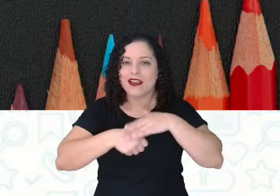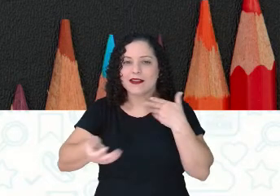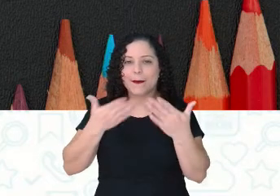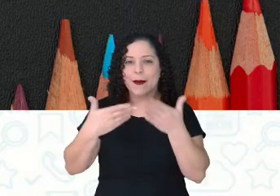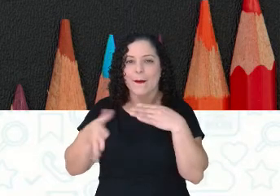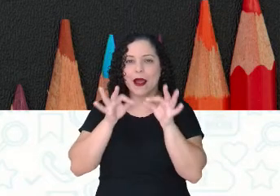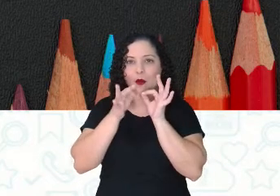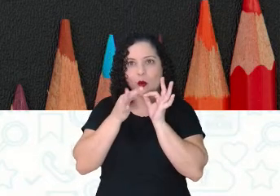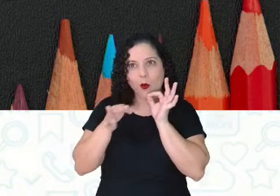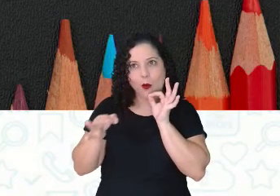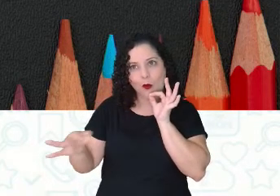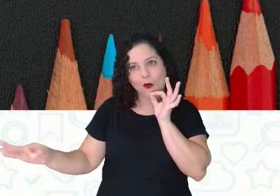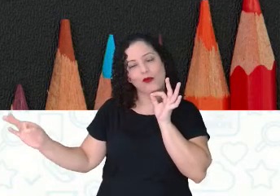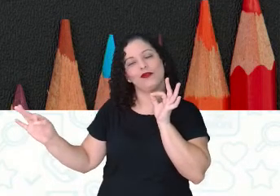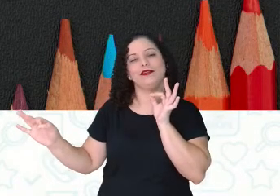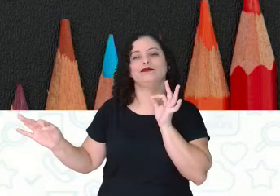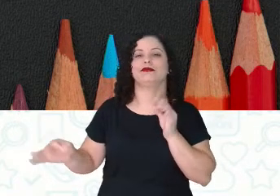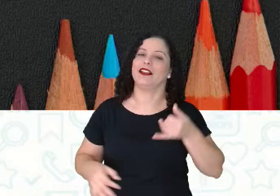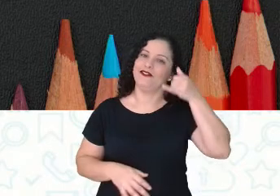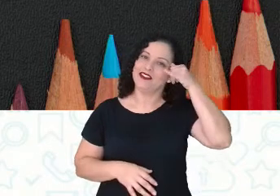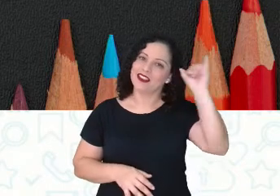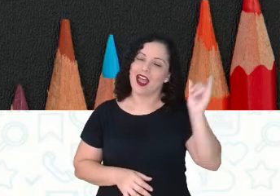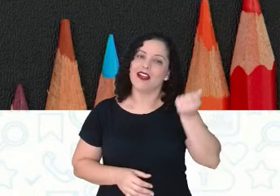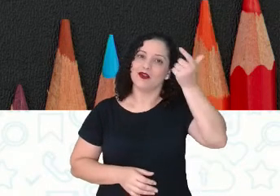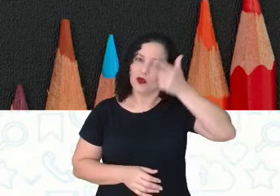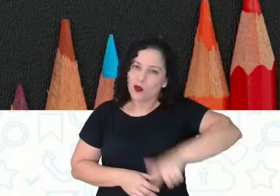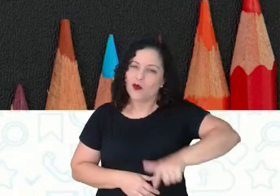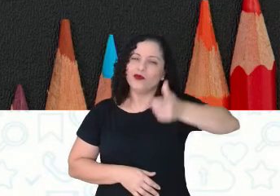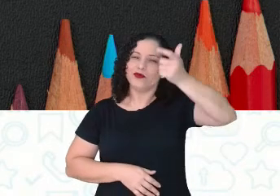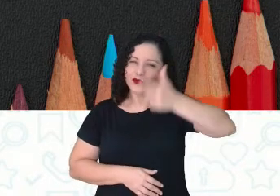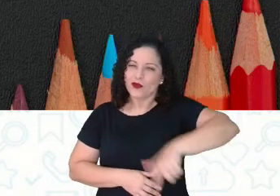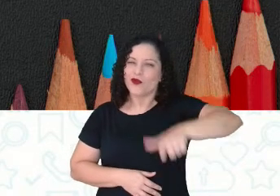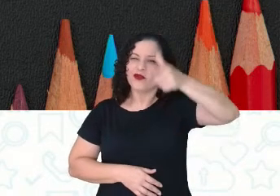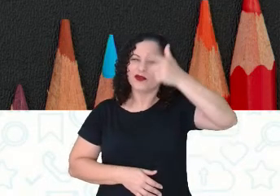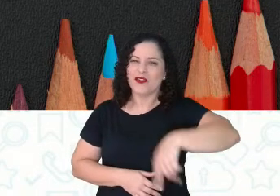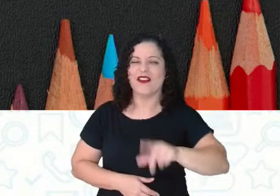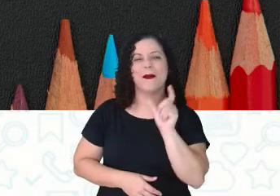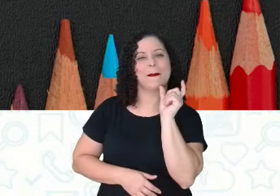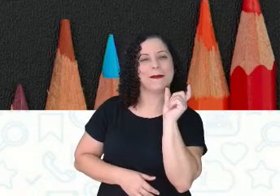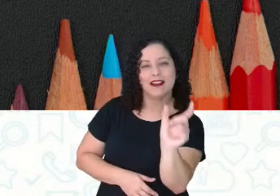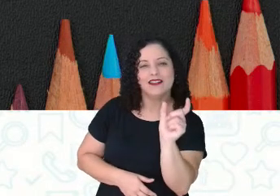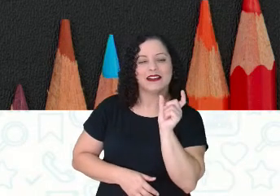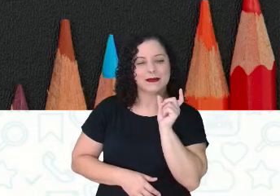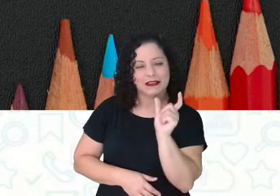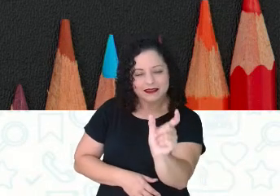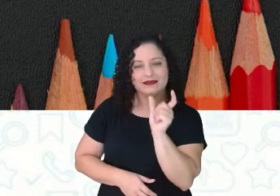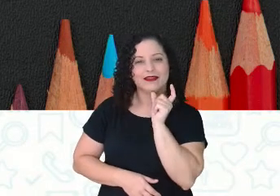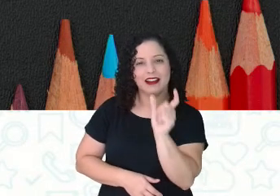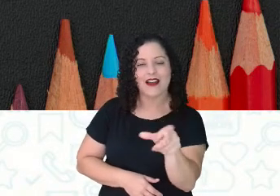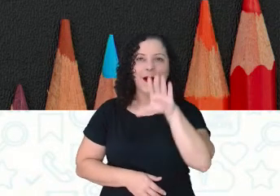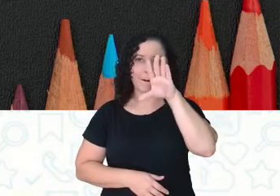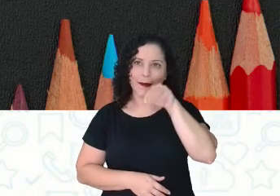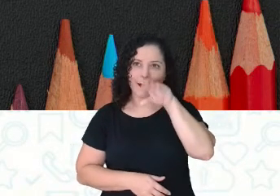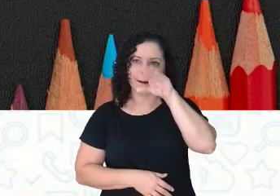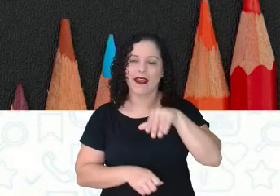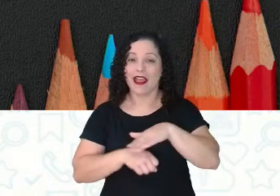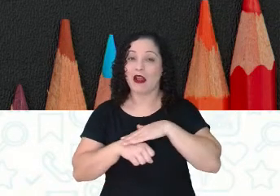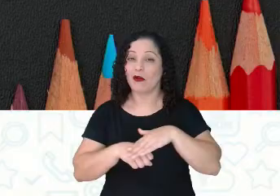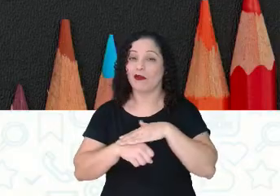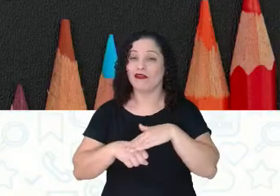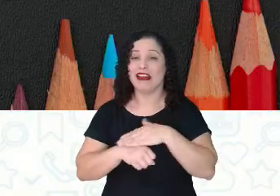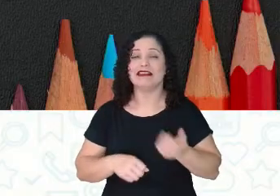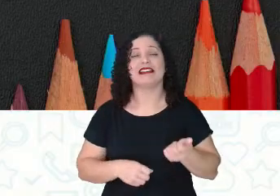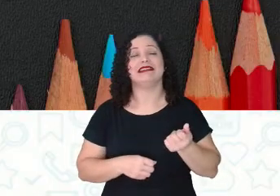ficar se repetindo, não é? Então, quando a gente fica repetindo, não é a mesma palavra, né? Ah, essa conversa está